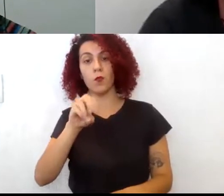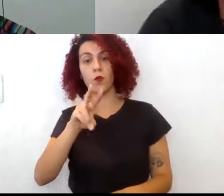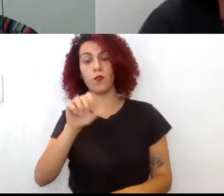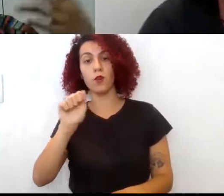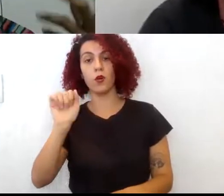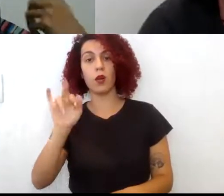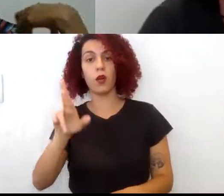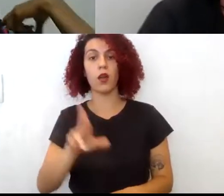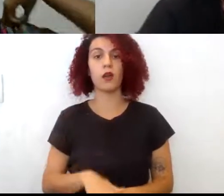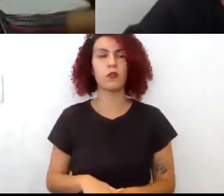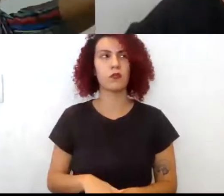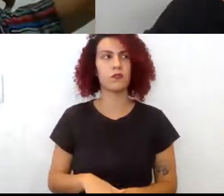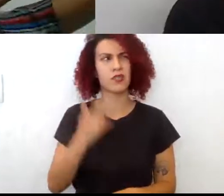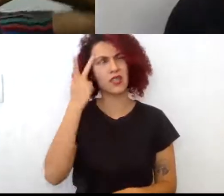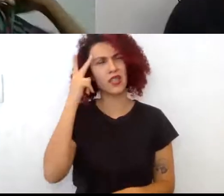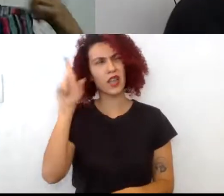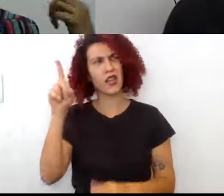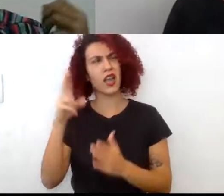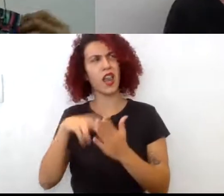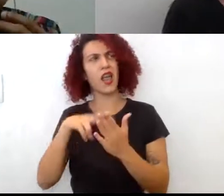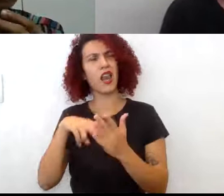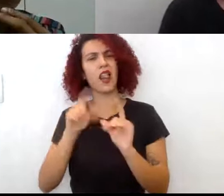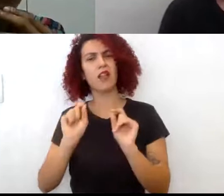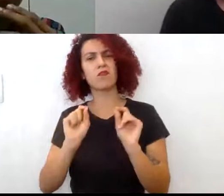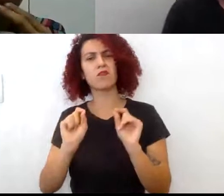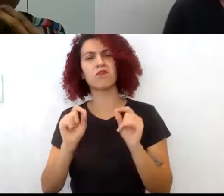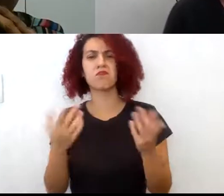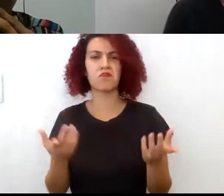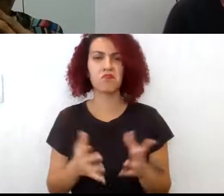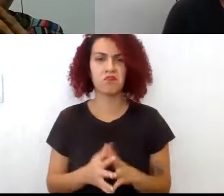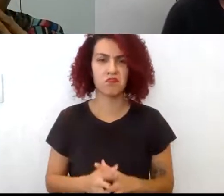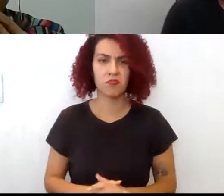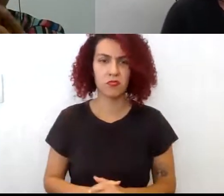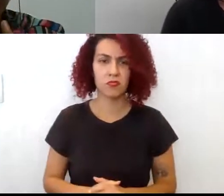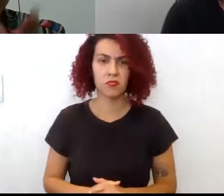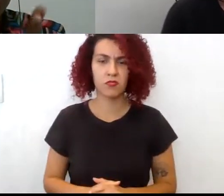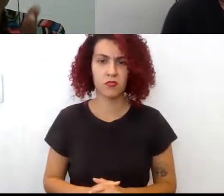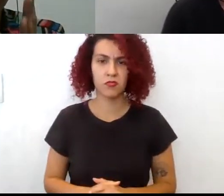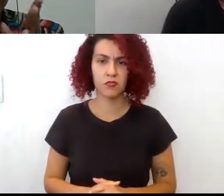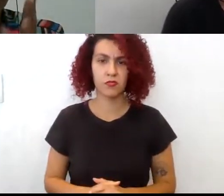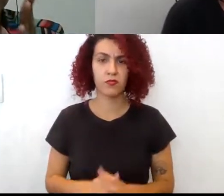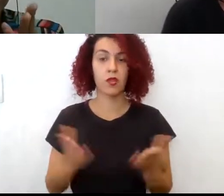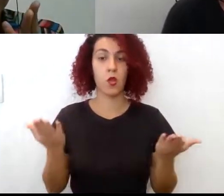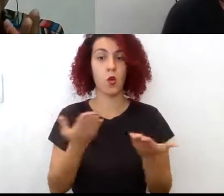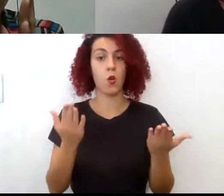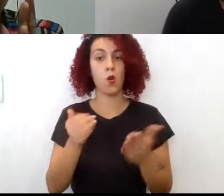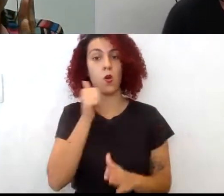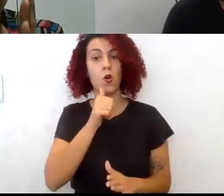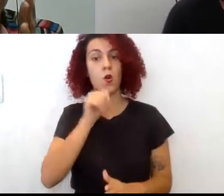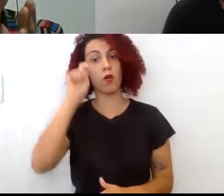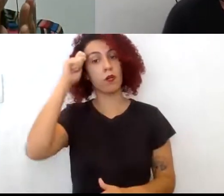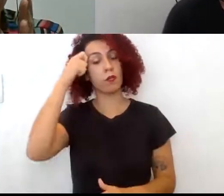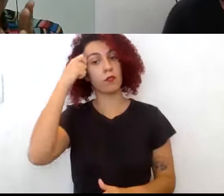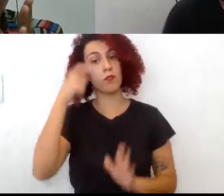lia o que ela me antes dela quando ela falou que não se nasce mulher se torna a mulher hoje o feminismo negro tá dizendo o seguinte